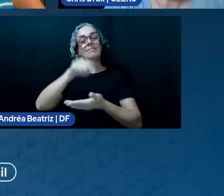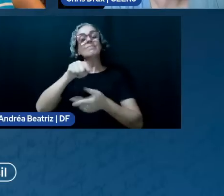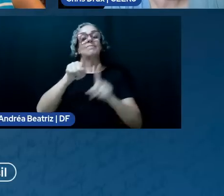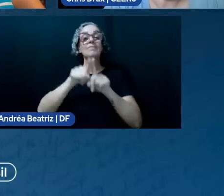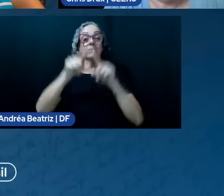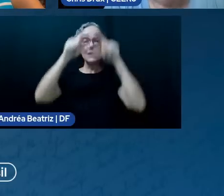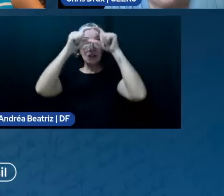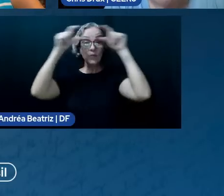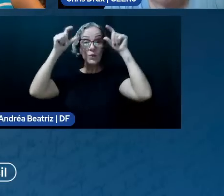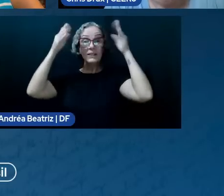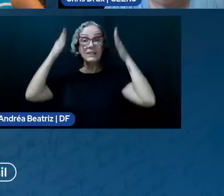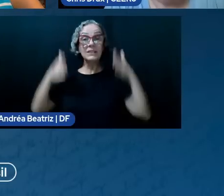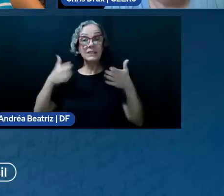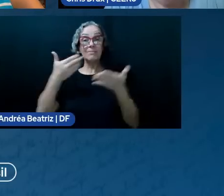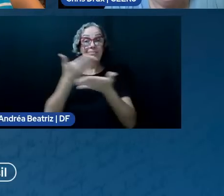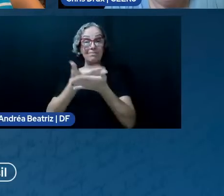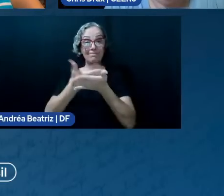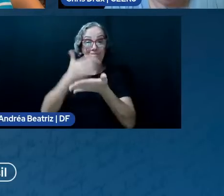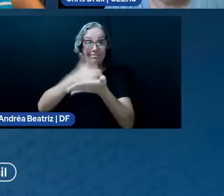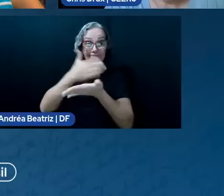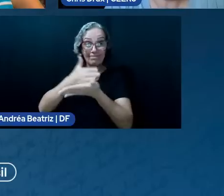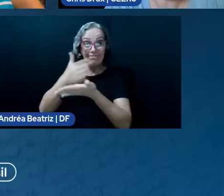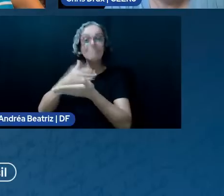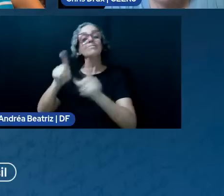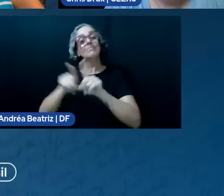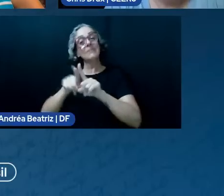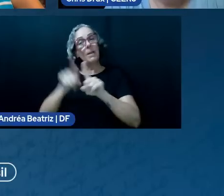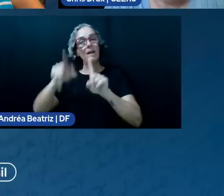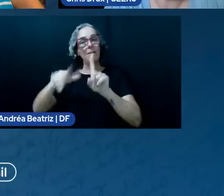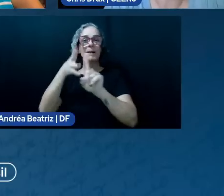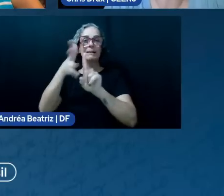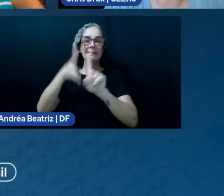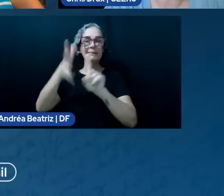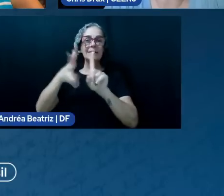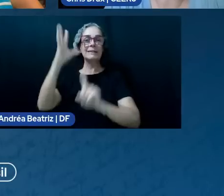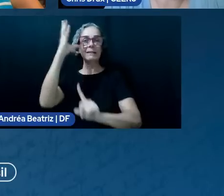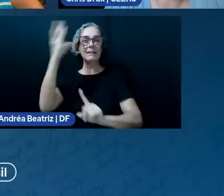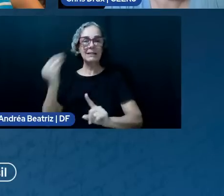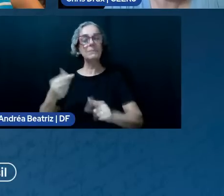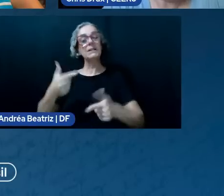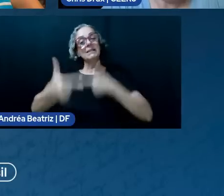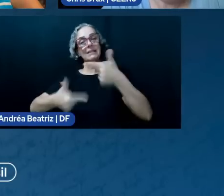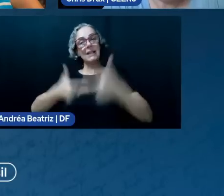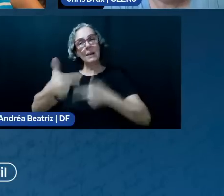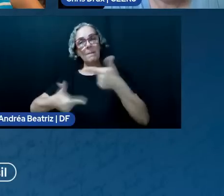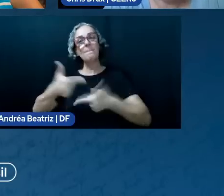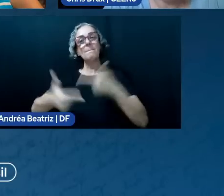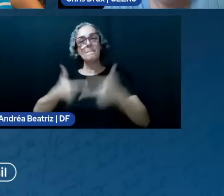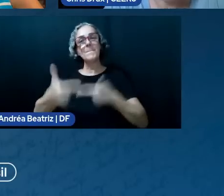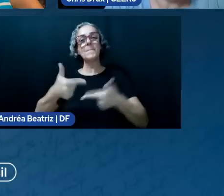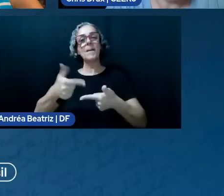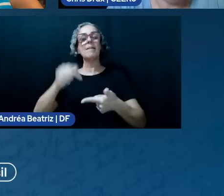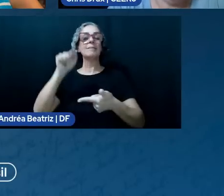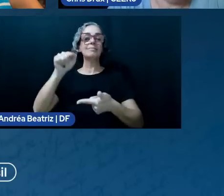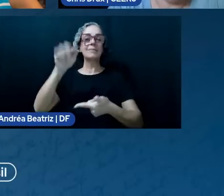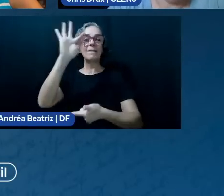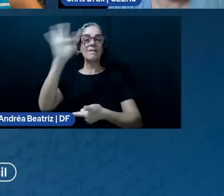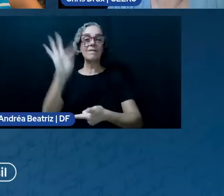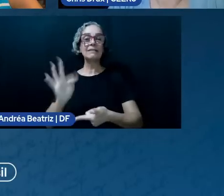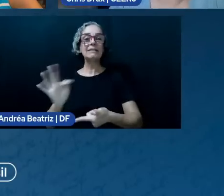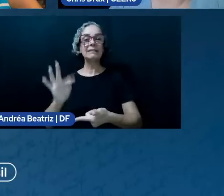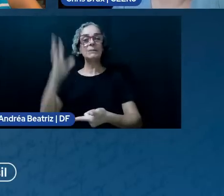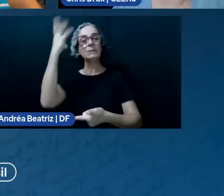Ângeles. É também palestrante espírita e trabalhador da Federação Espírita de